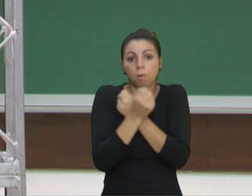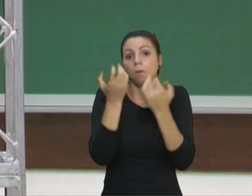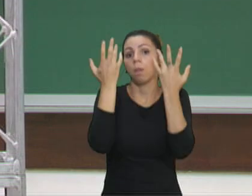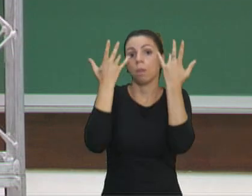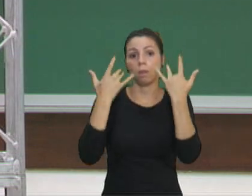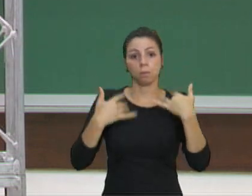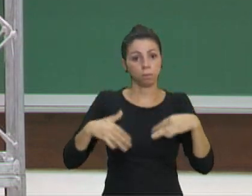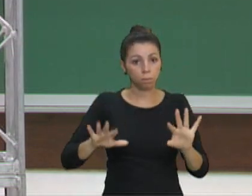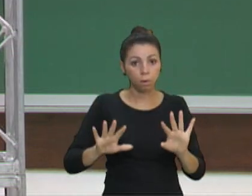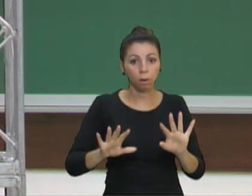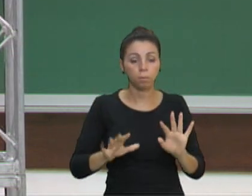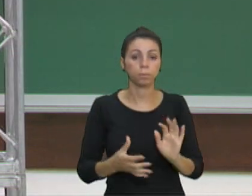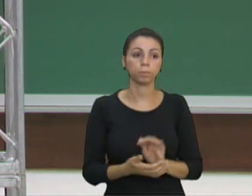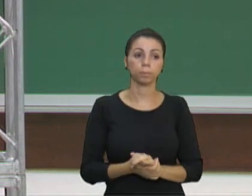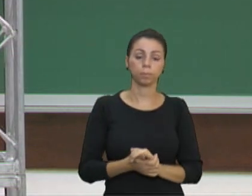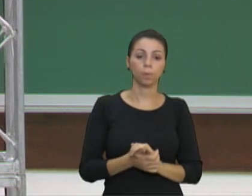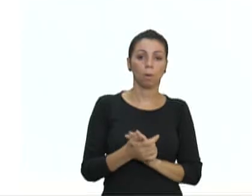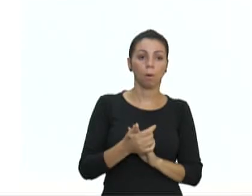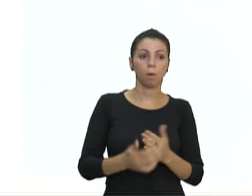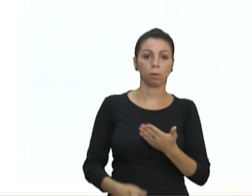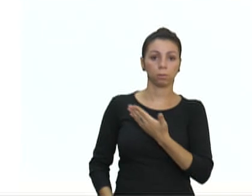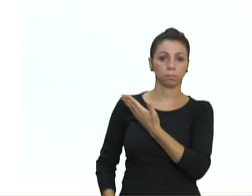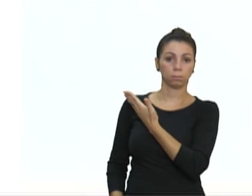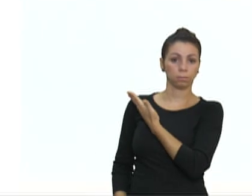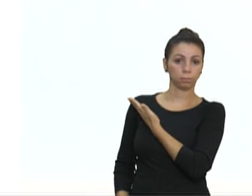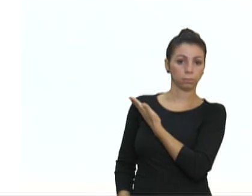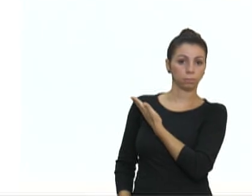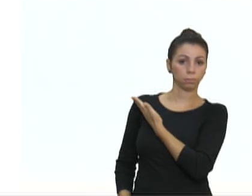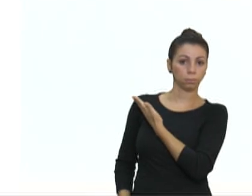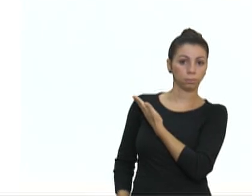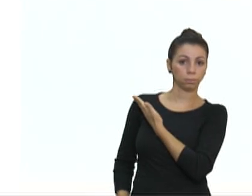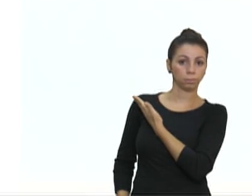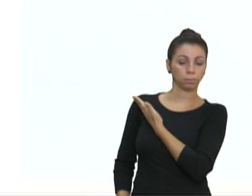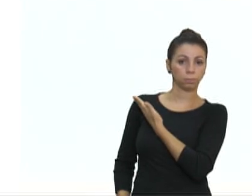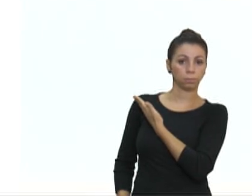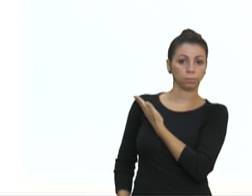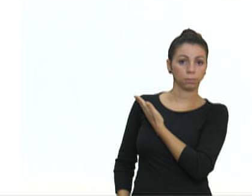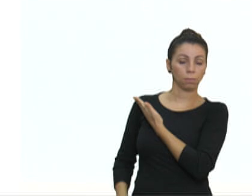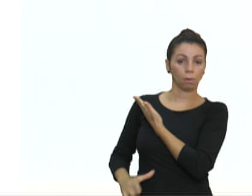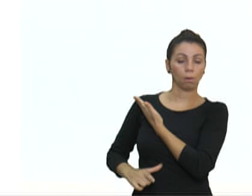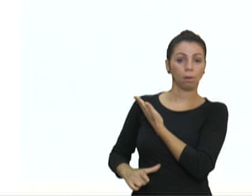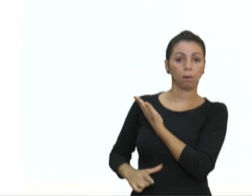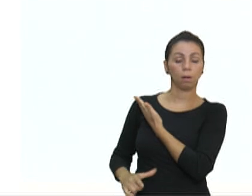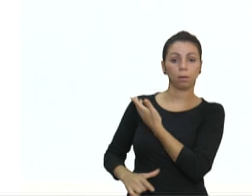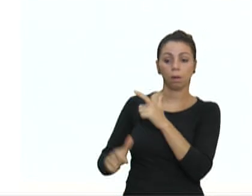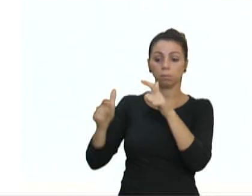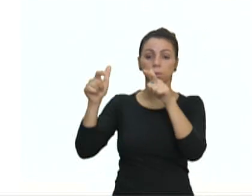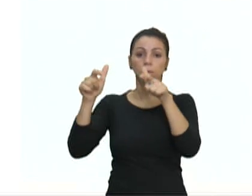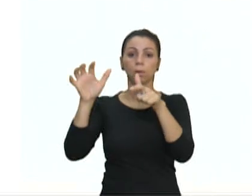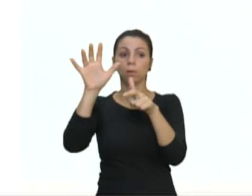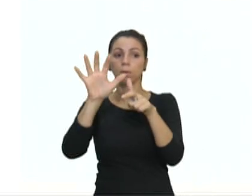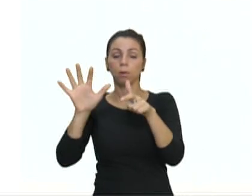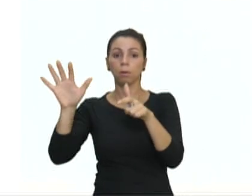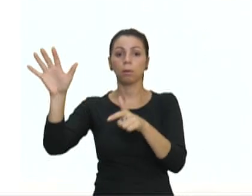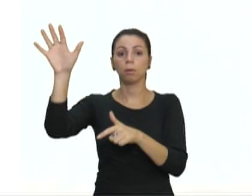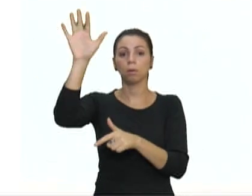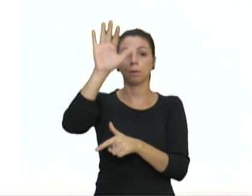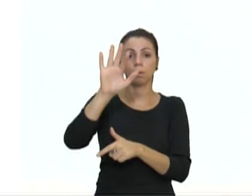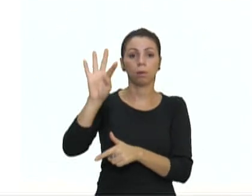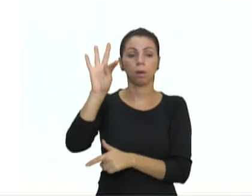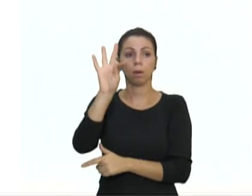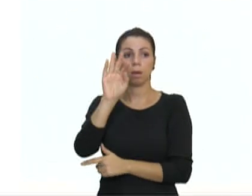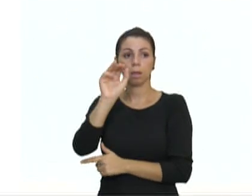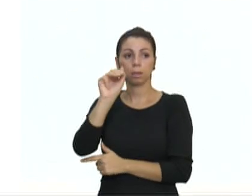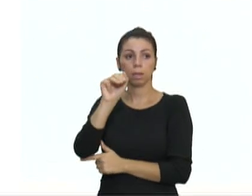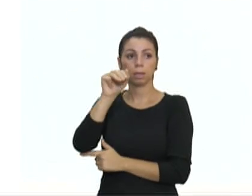natural. Então, olha só essa imagem. Aqui nós temos uma região lá da Oceania, tá? Chamada Tasmânia.